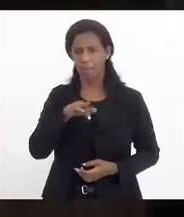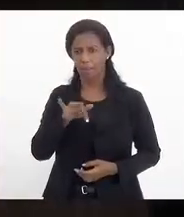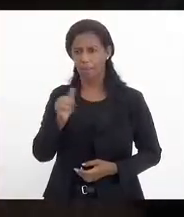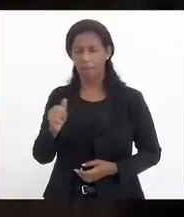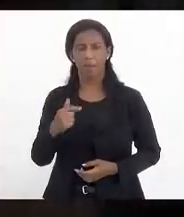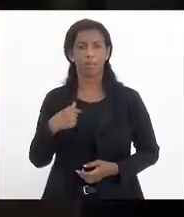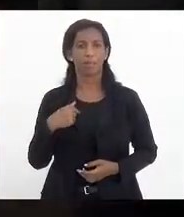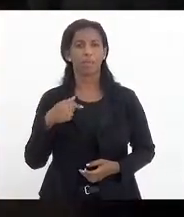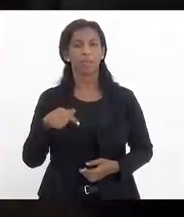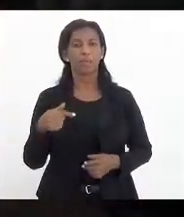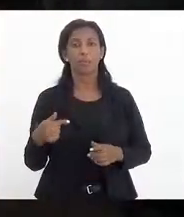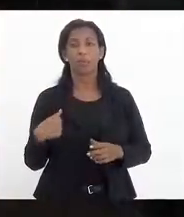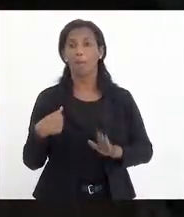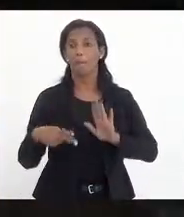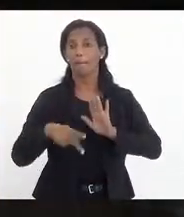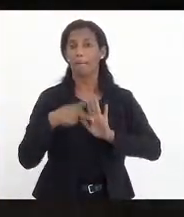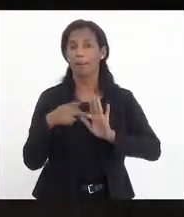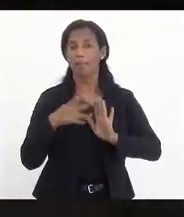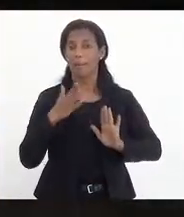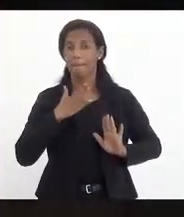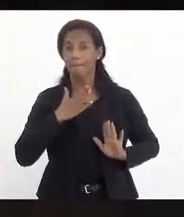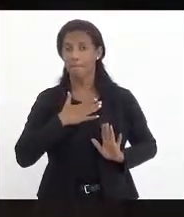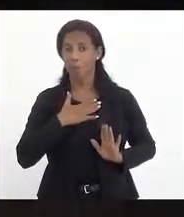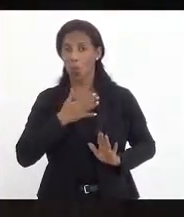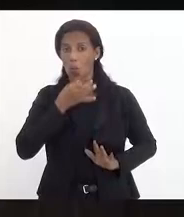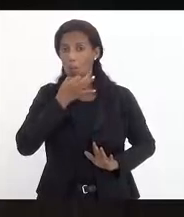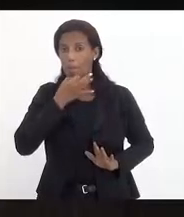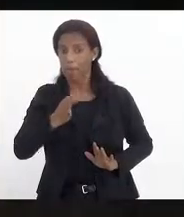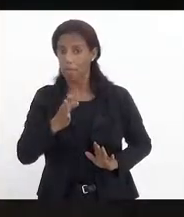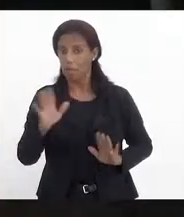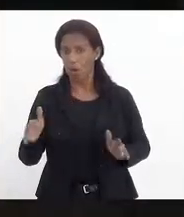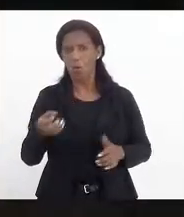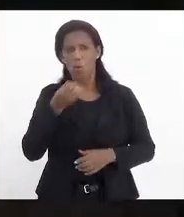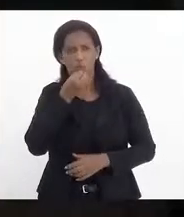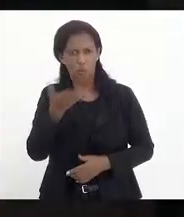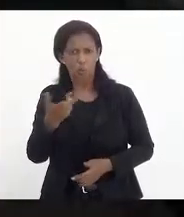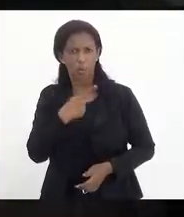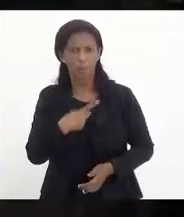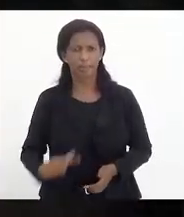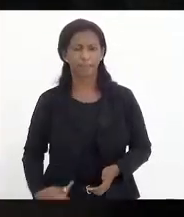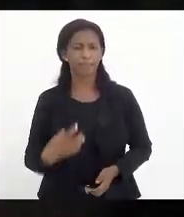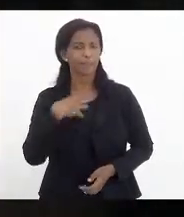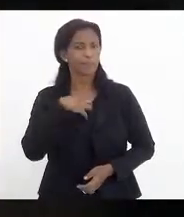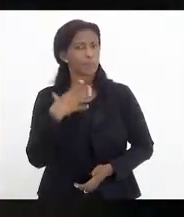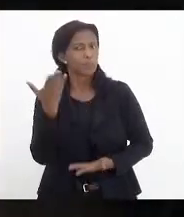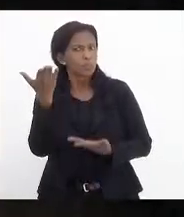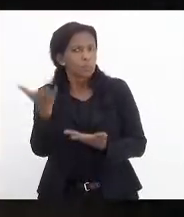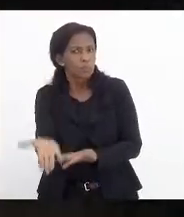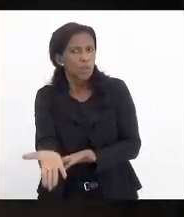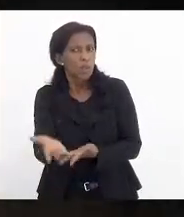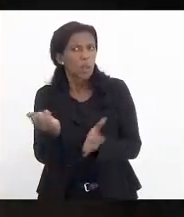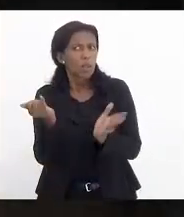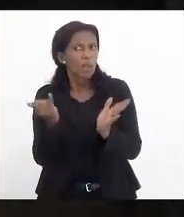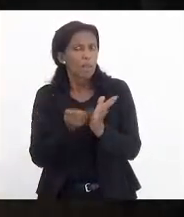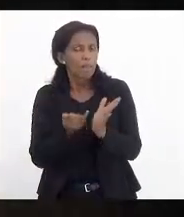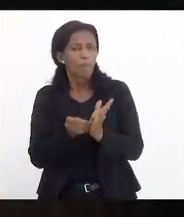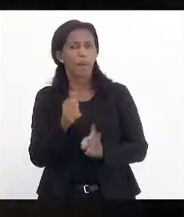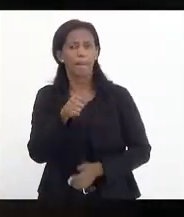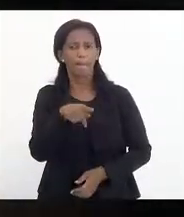eu vou dar aqui um parecer, na minha opinião, apenas de uma opinião. Acho que foi boa, presidente, no sentido de Vossa Excelência ter republicado a